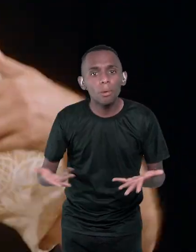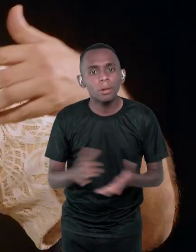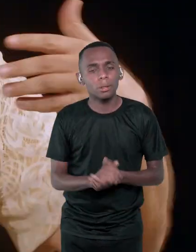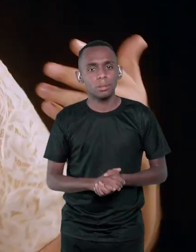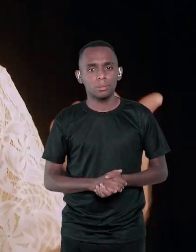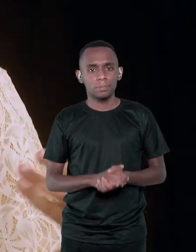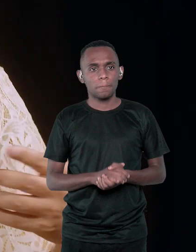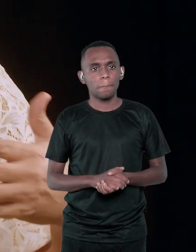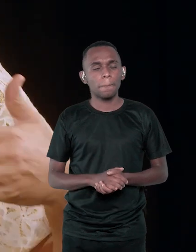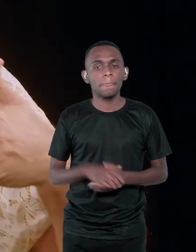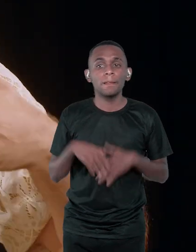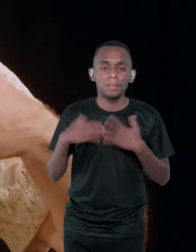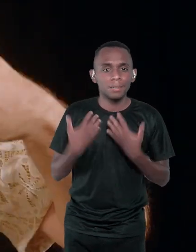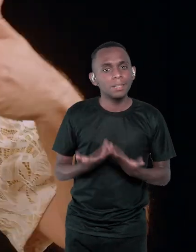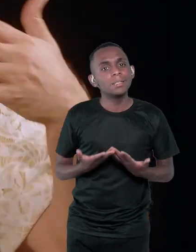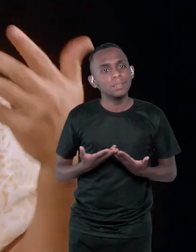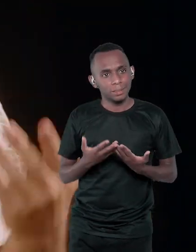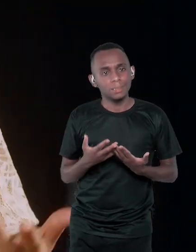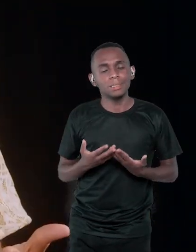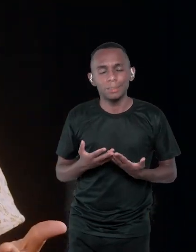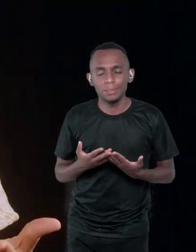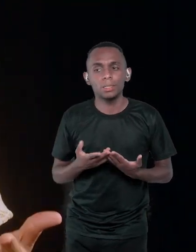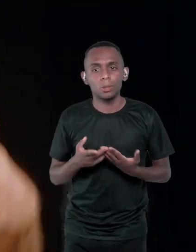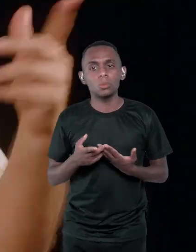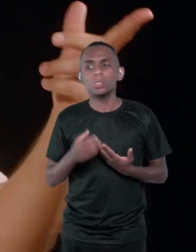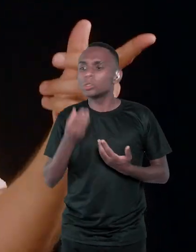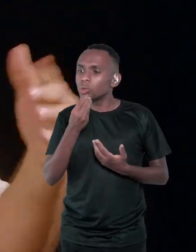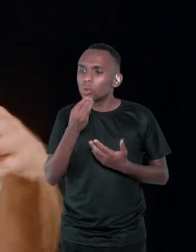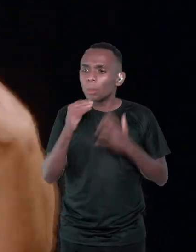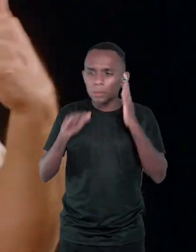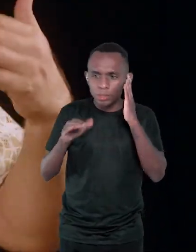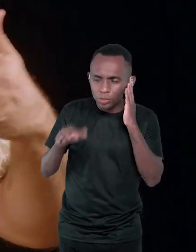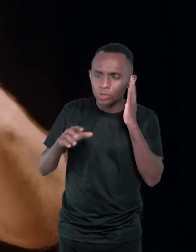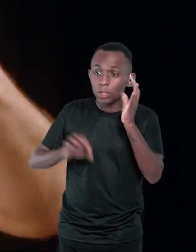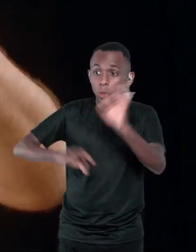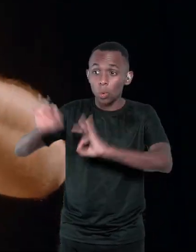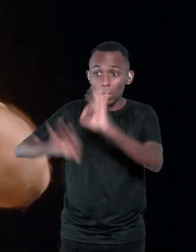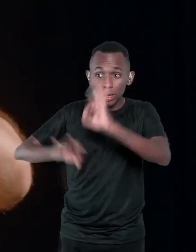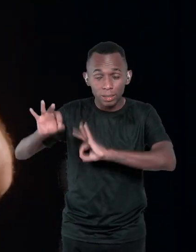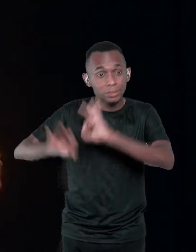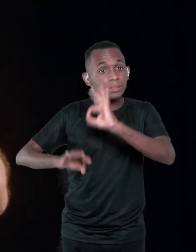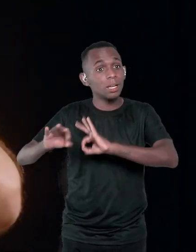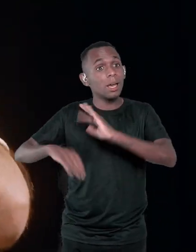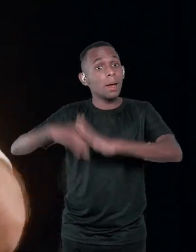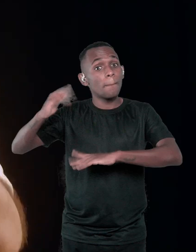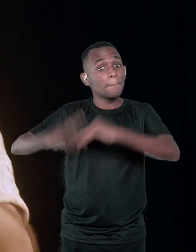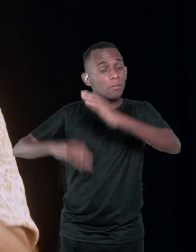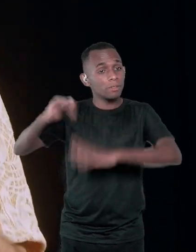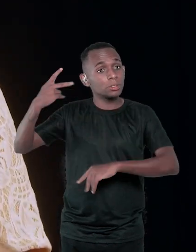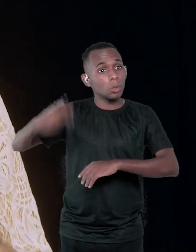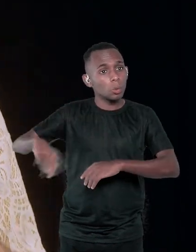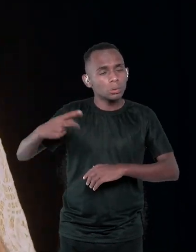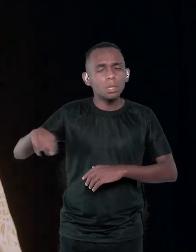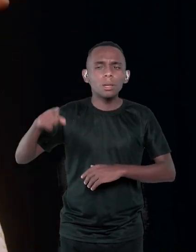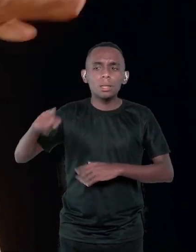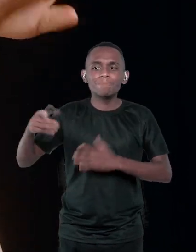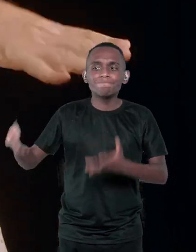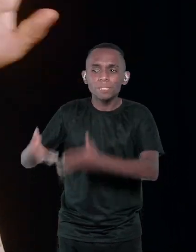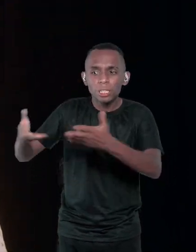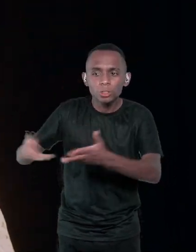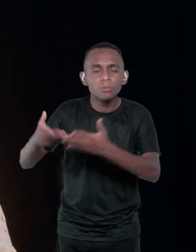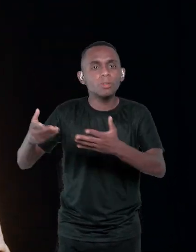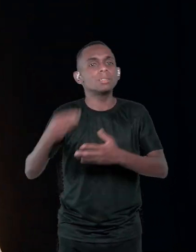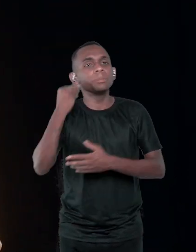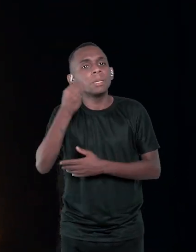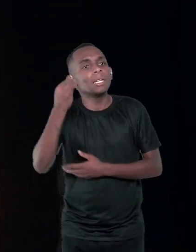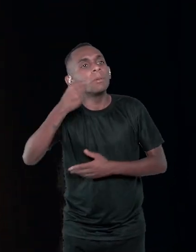incrível, mexeu na carreira dela. Ele não era empresário, não, mas ele inspirou a Elza a experimentar a música eletrônica. São vários